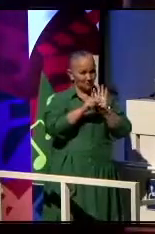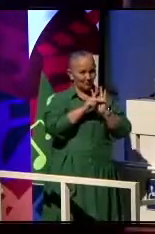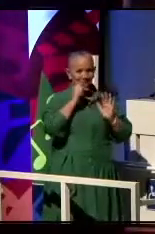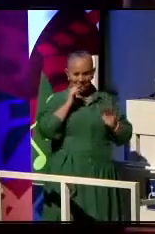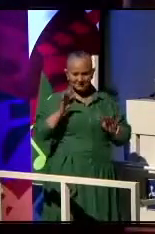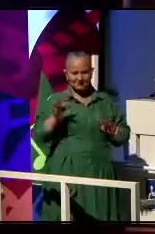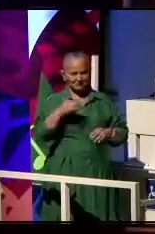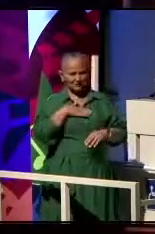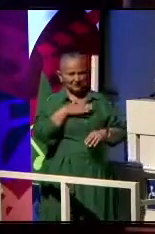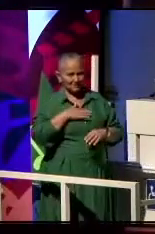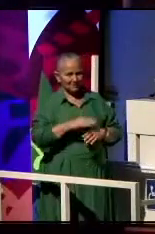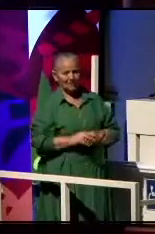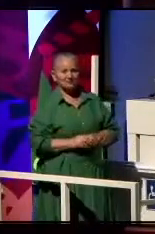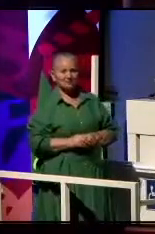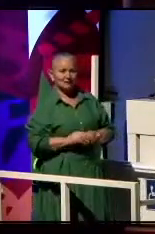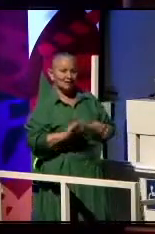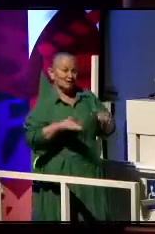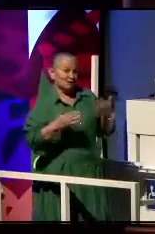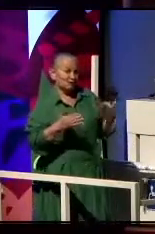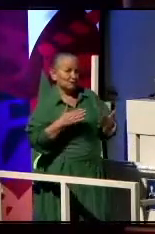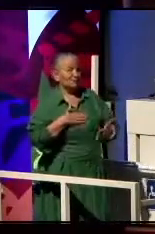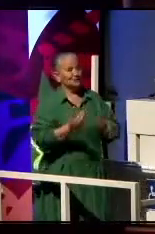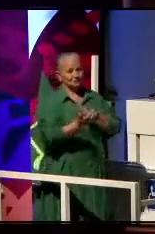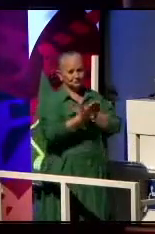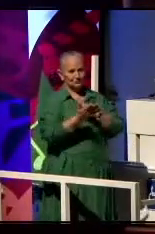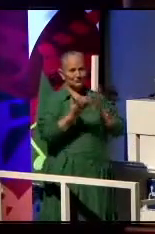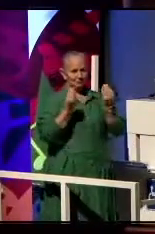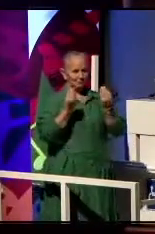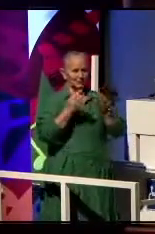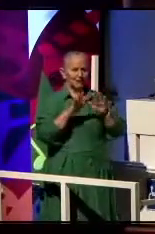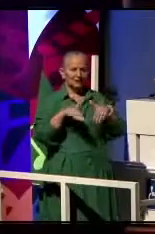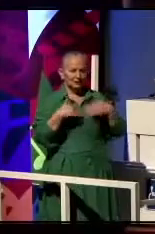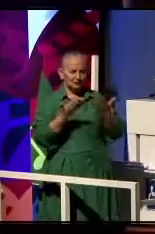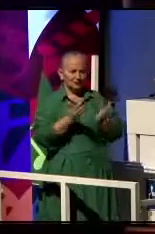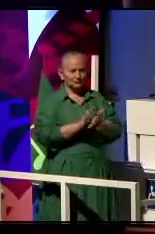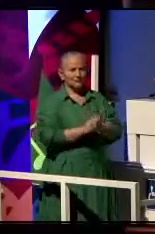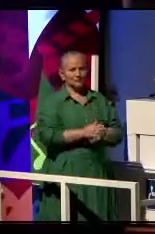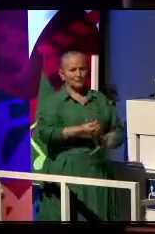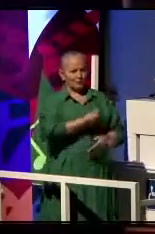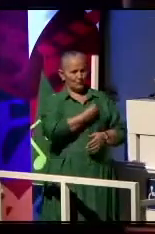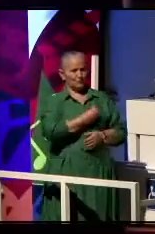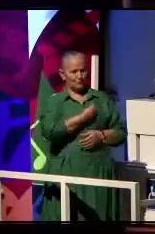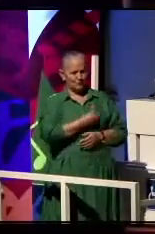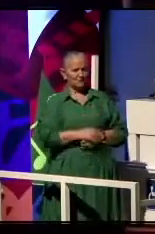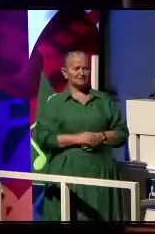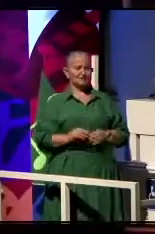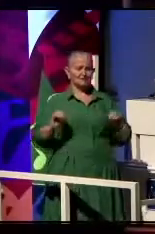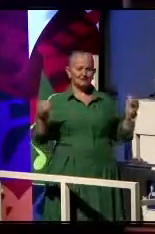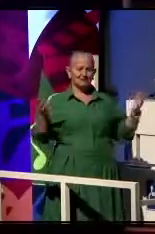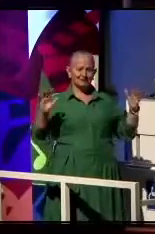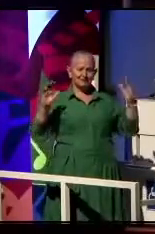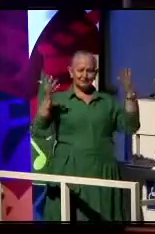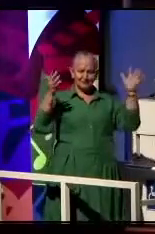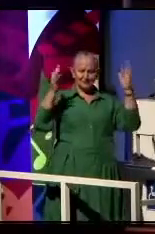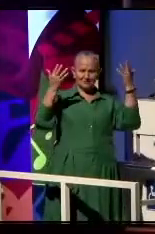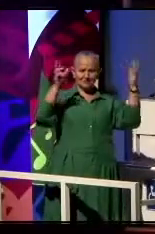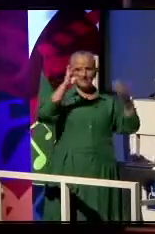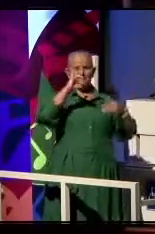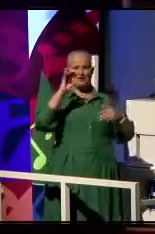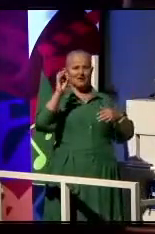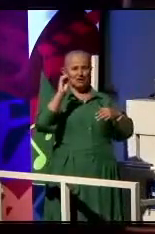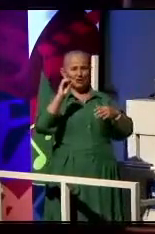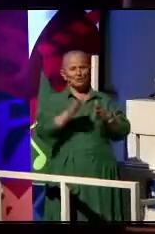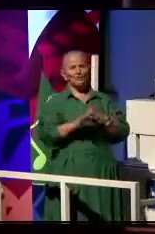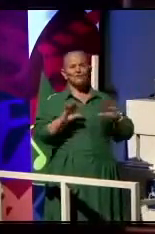então, agrega alguma coisa do Nordeste e tudo. Então é isso aí, viva o Clube da Esquina, viva o Brasil, viva o Milton Nascimento